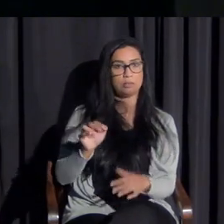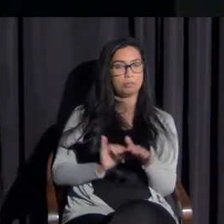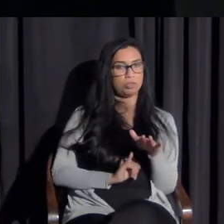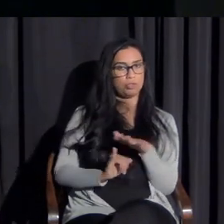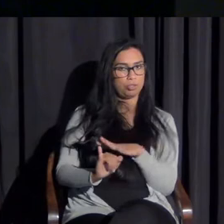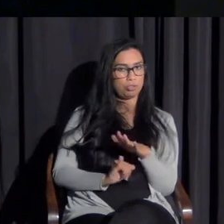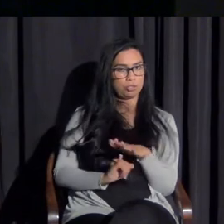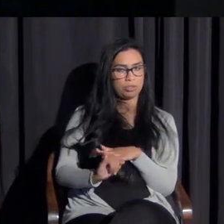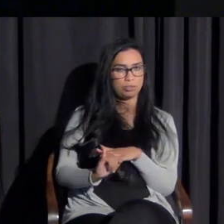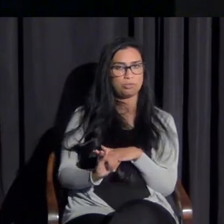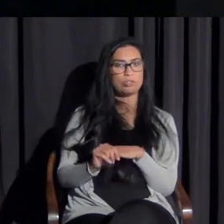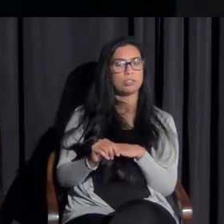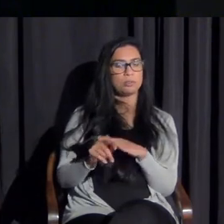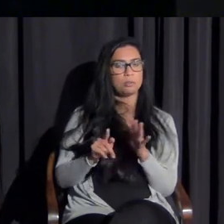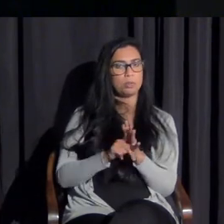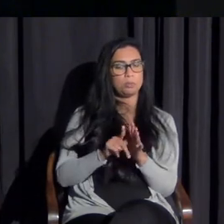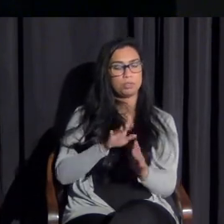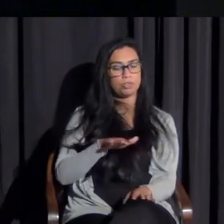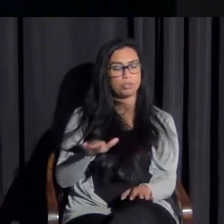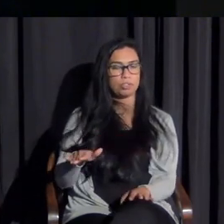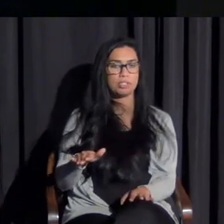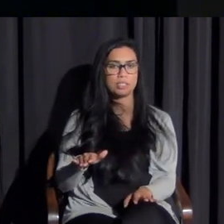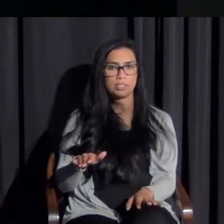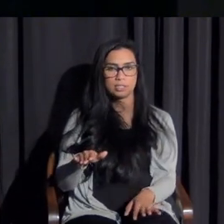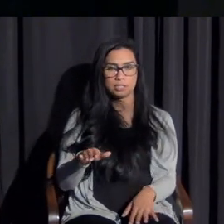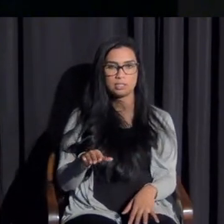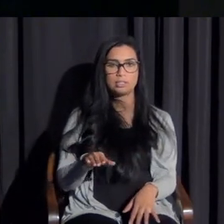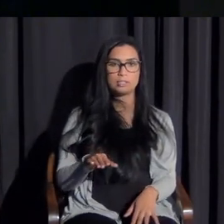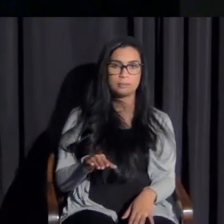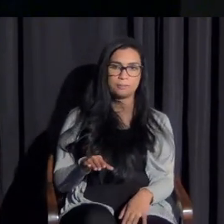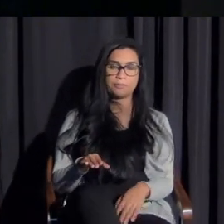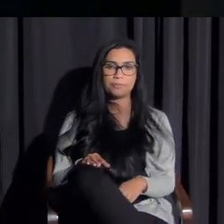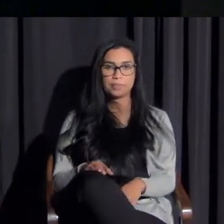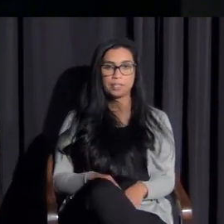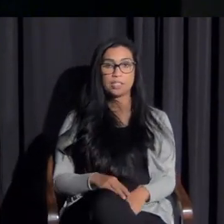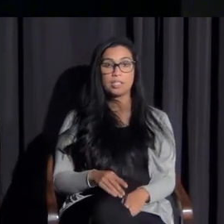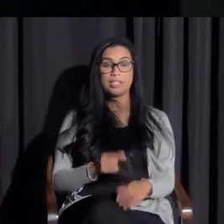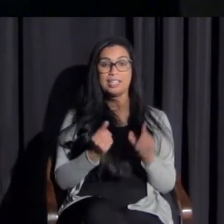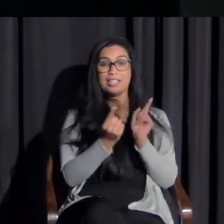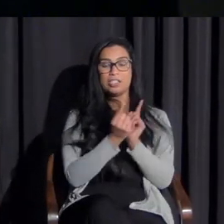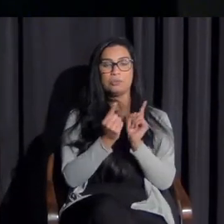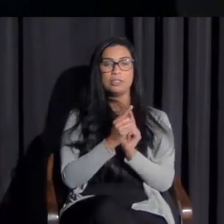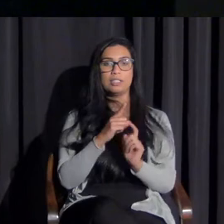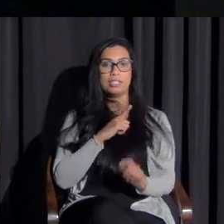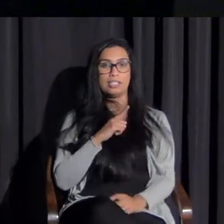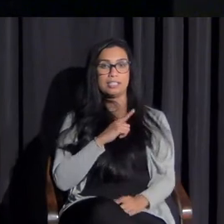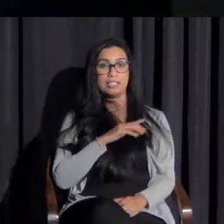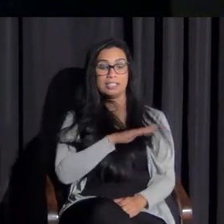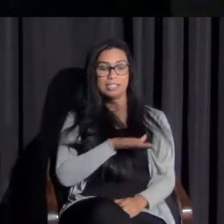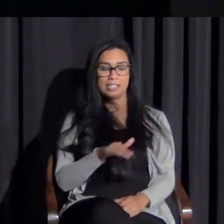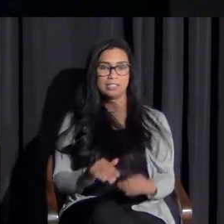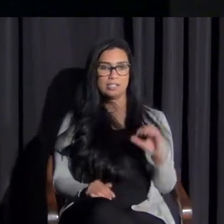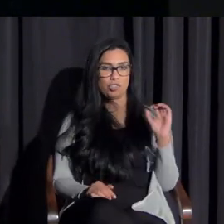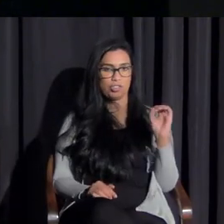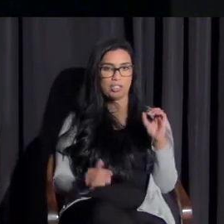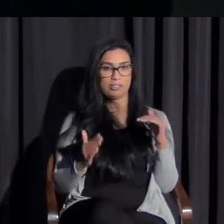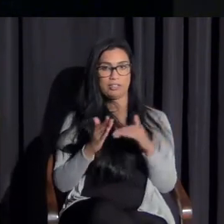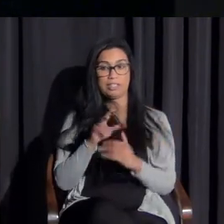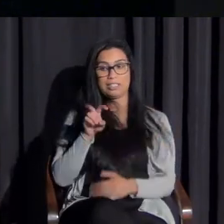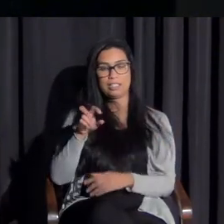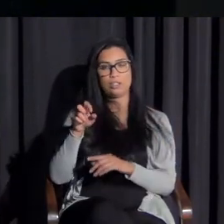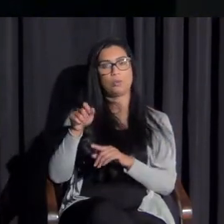educação infantil que atende crianças de 0 até 5 anos e 11 meses, né, dentro da universidade. Eu estou